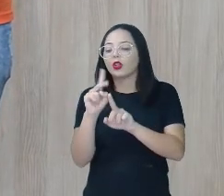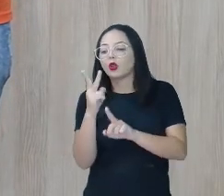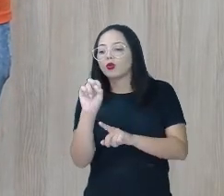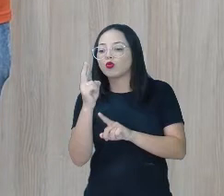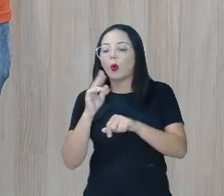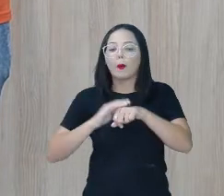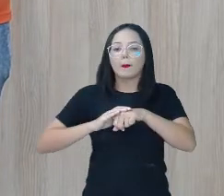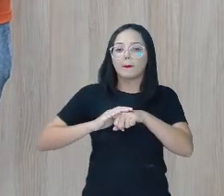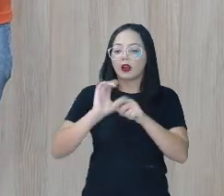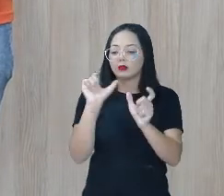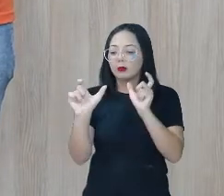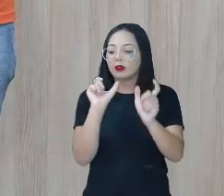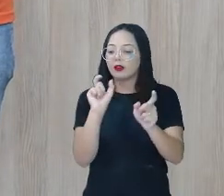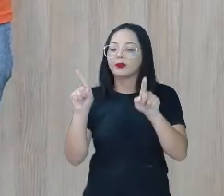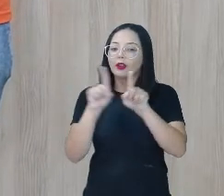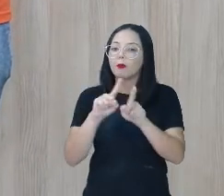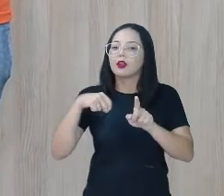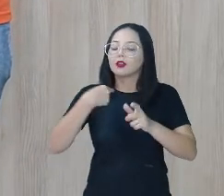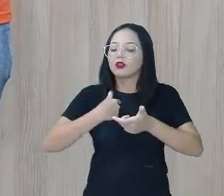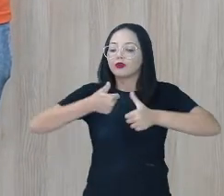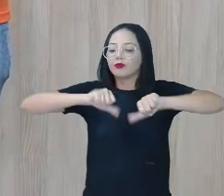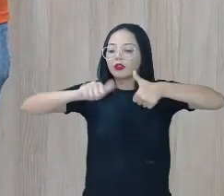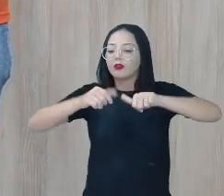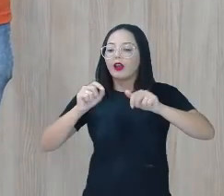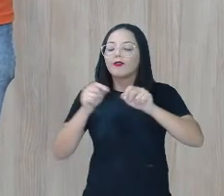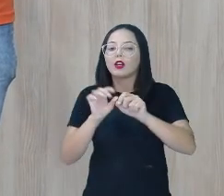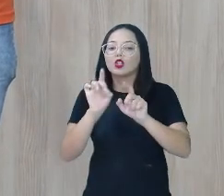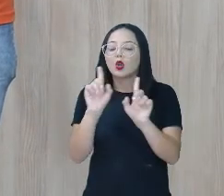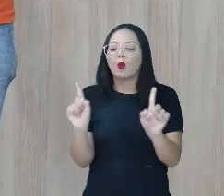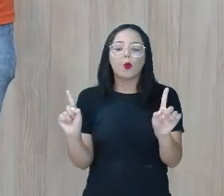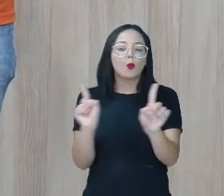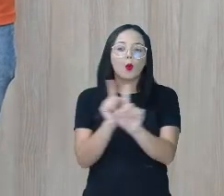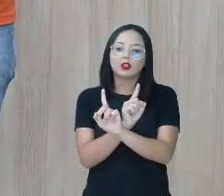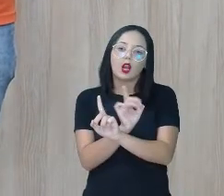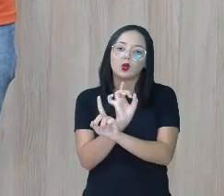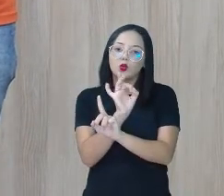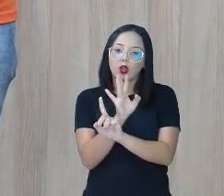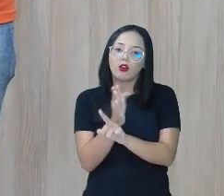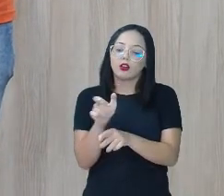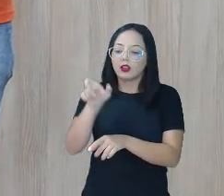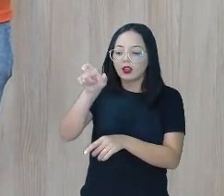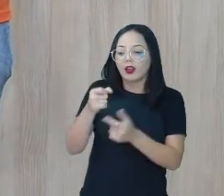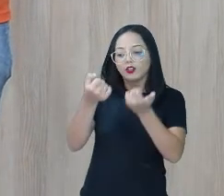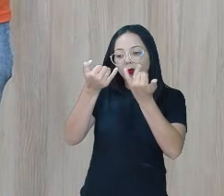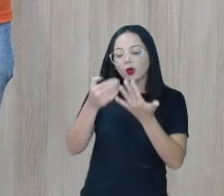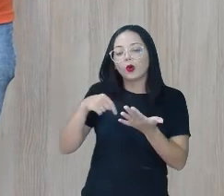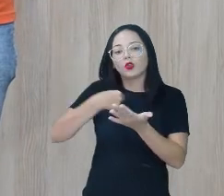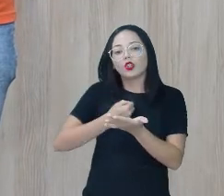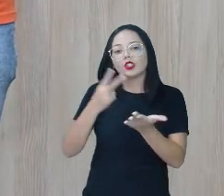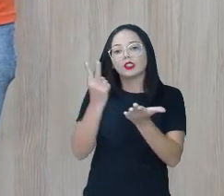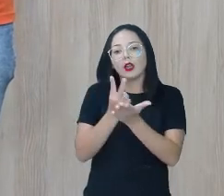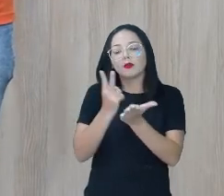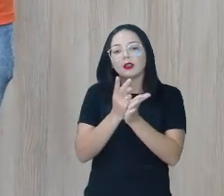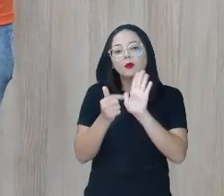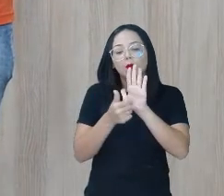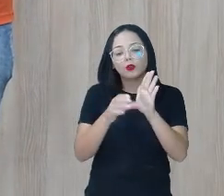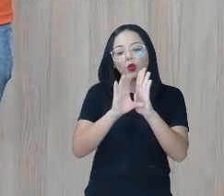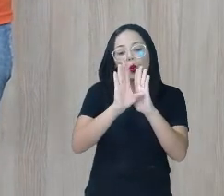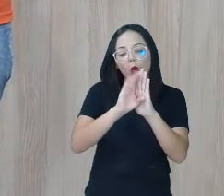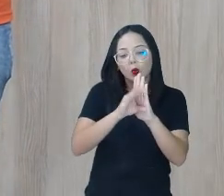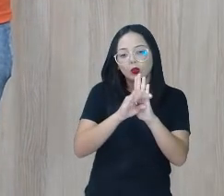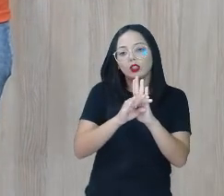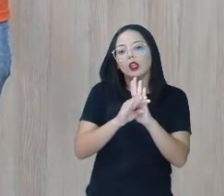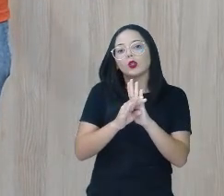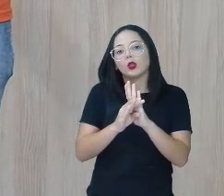mais termos, certo? E para verificar, a gente faz apenas o caminho inverso, tá? Como o Briane falou, né? A gente sempre traz aqui definições